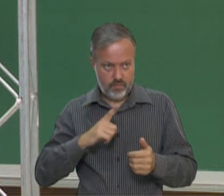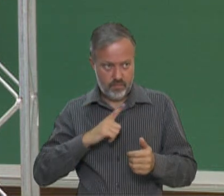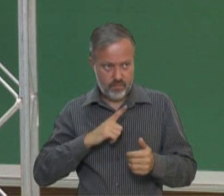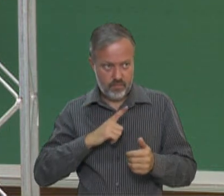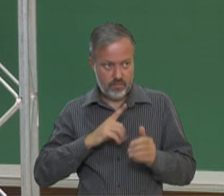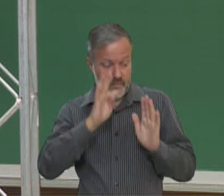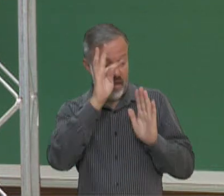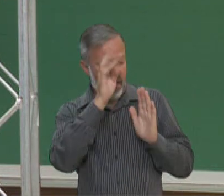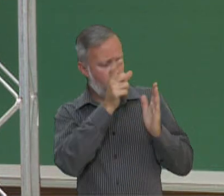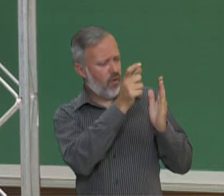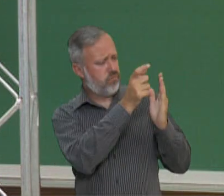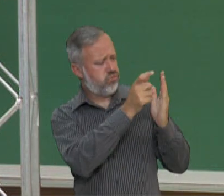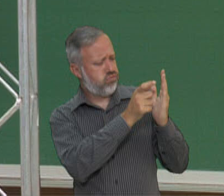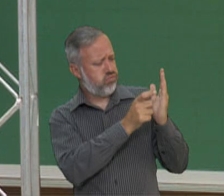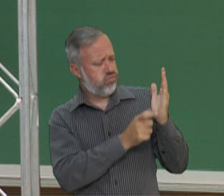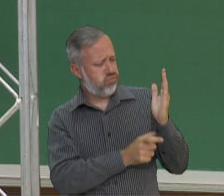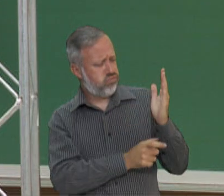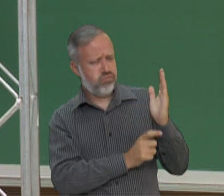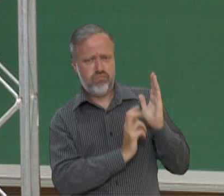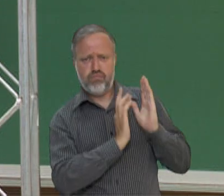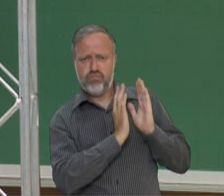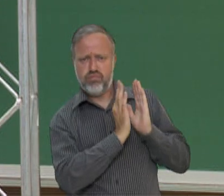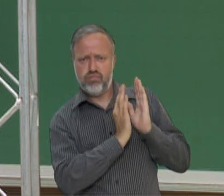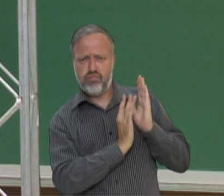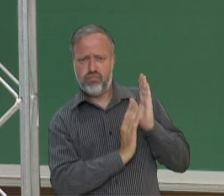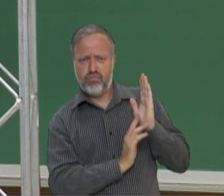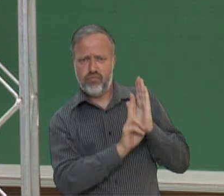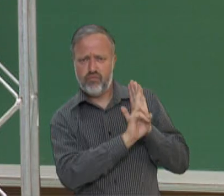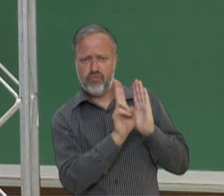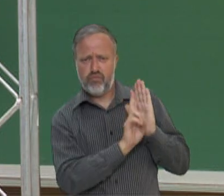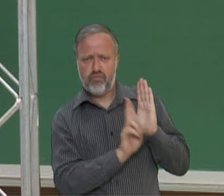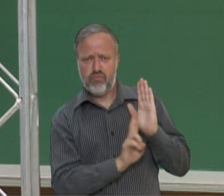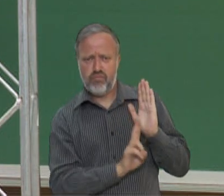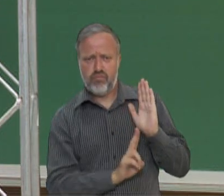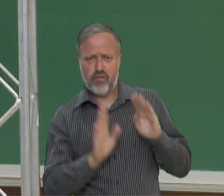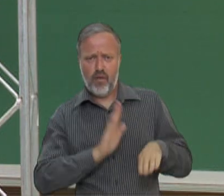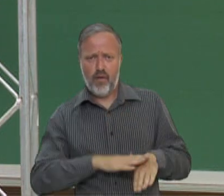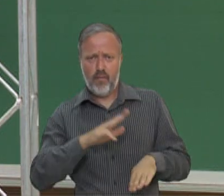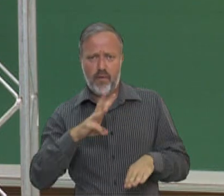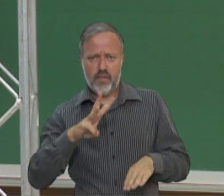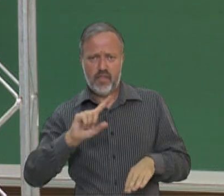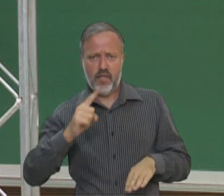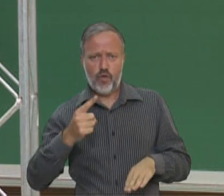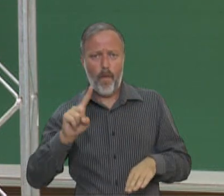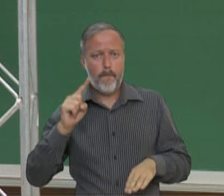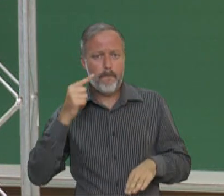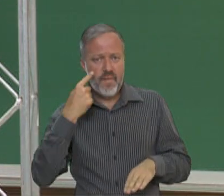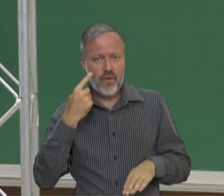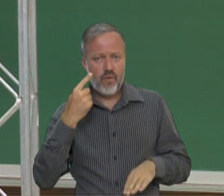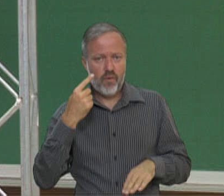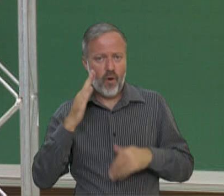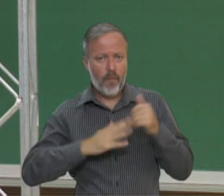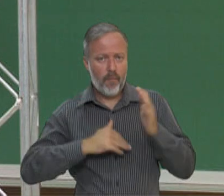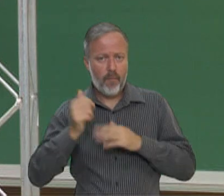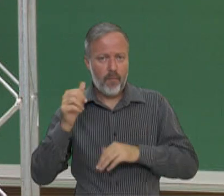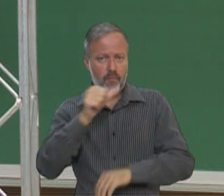lista oficial de mais de 31.000 profissionais da saúde doentes, infectados com